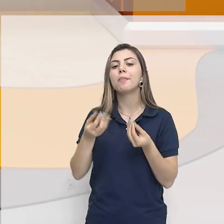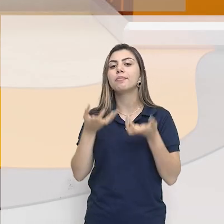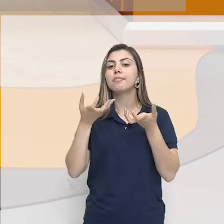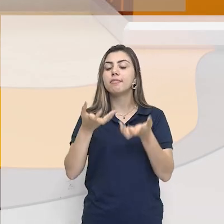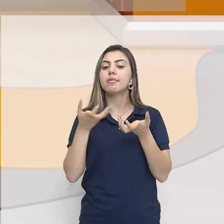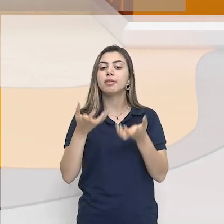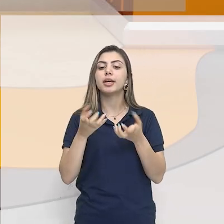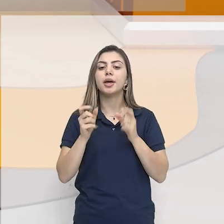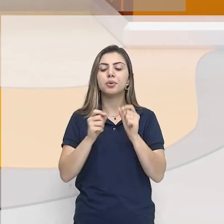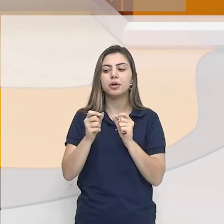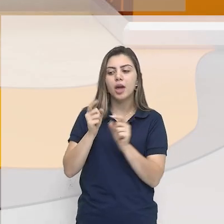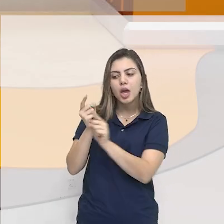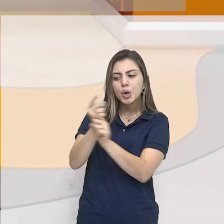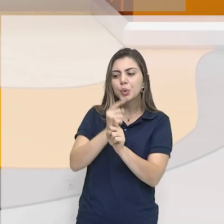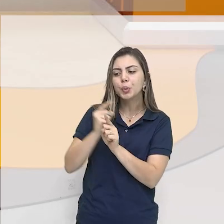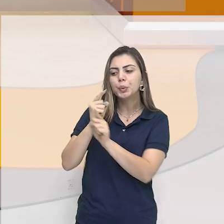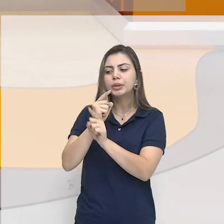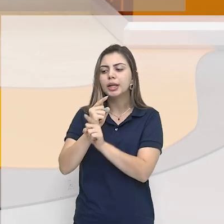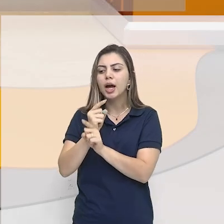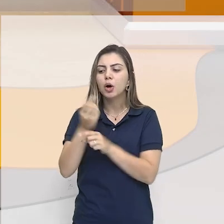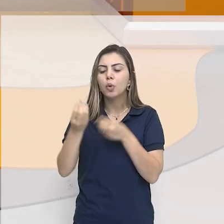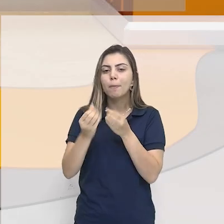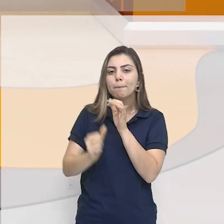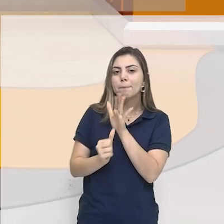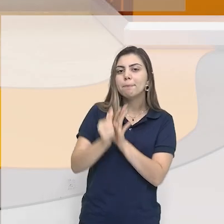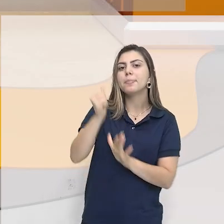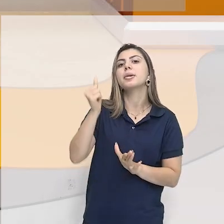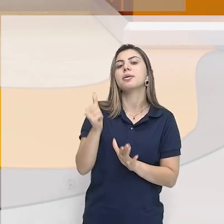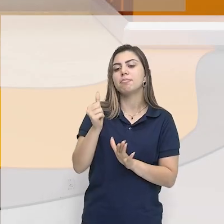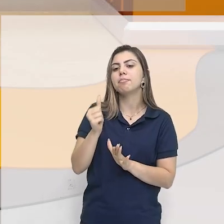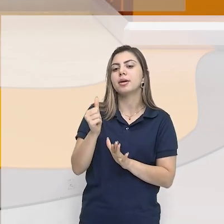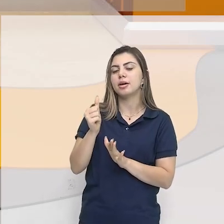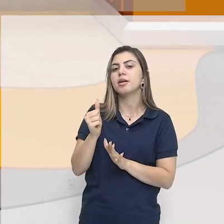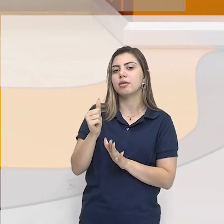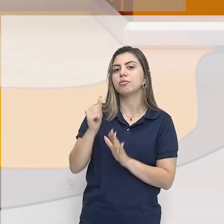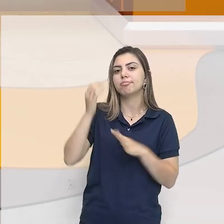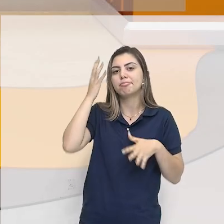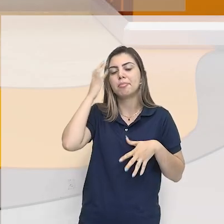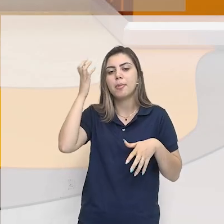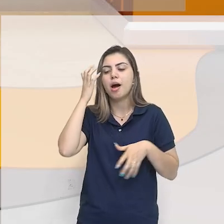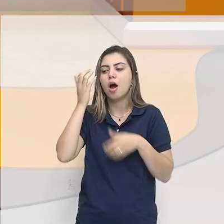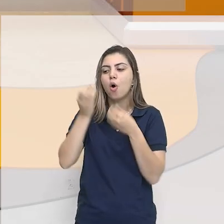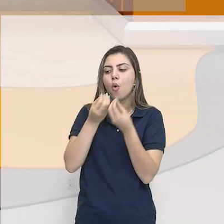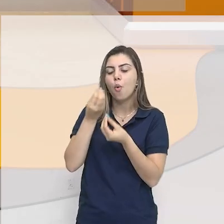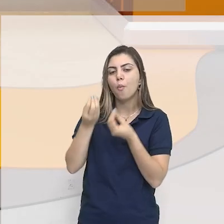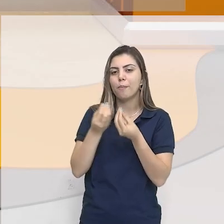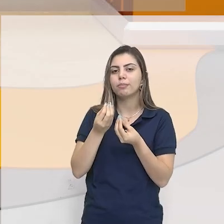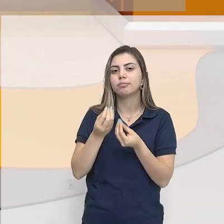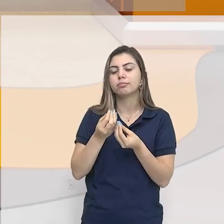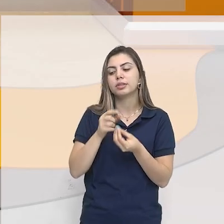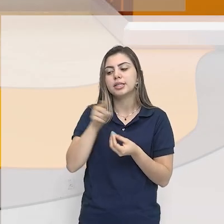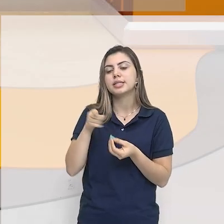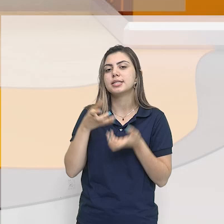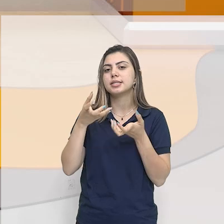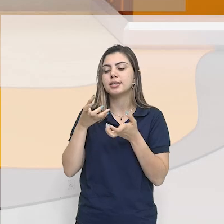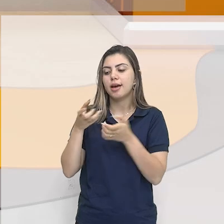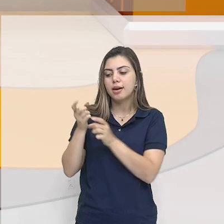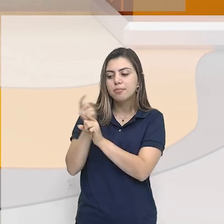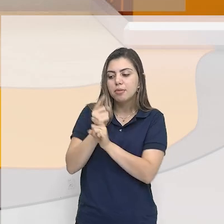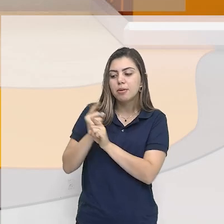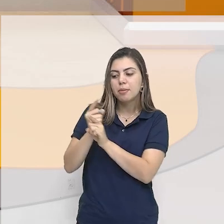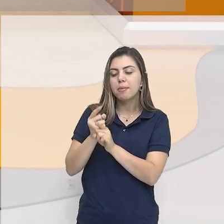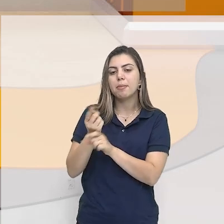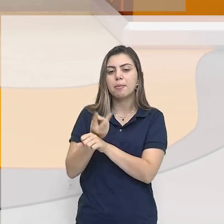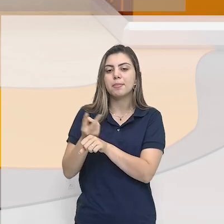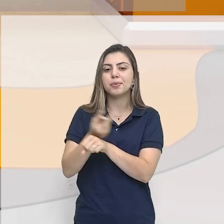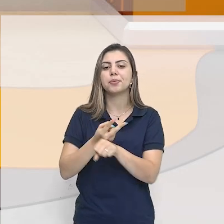então, o quê? Vestígios desses primeiros hominídeos, né? Então, por que que, então, buscam também o quê?